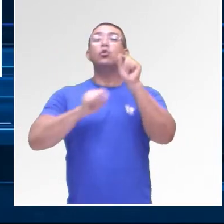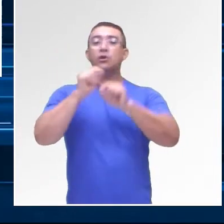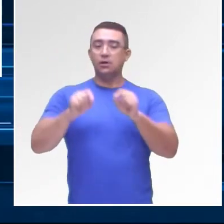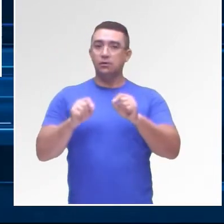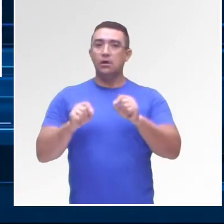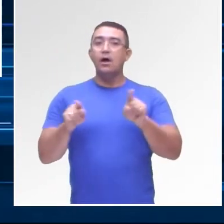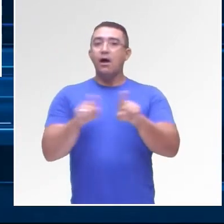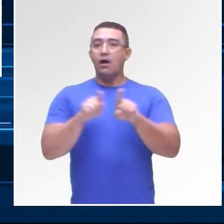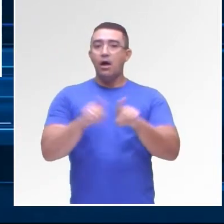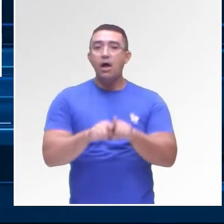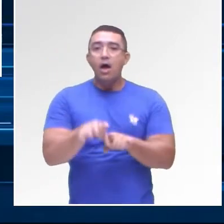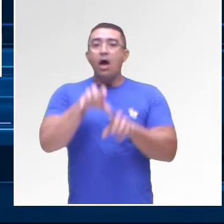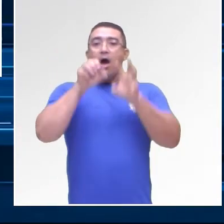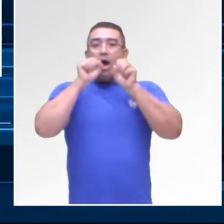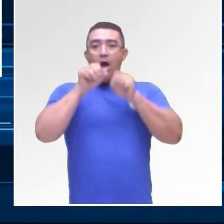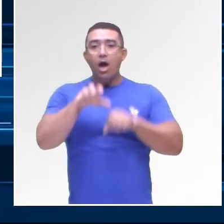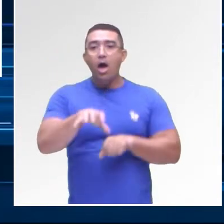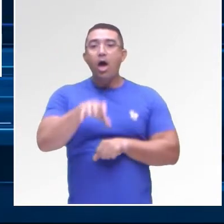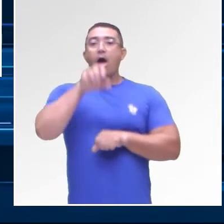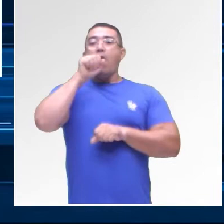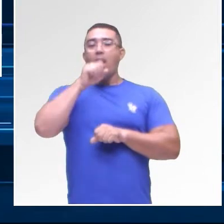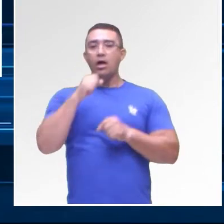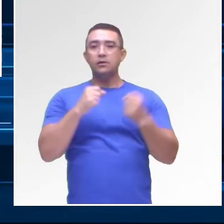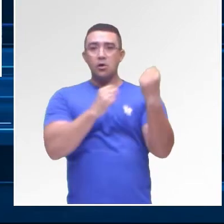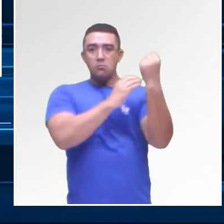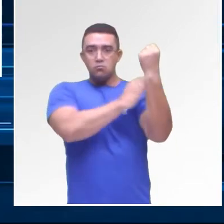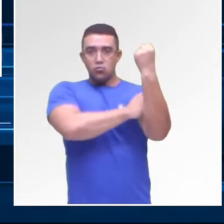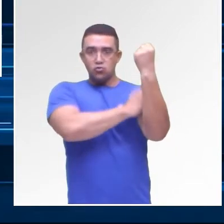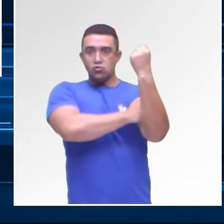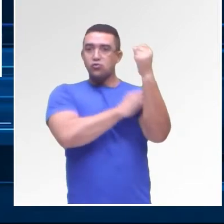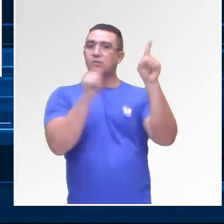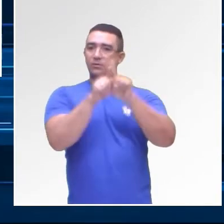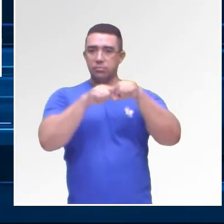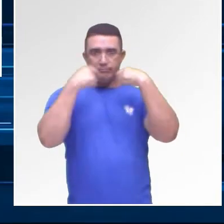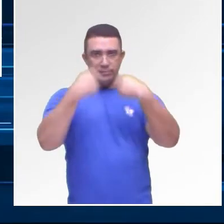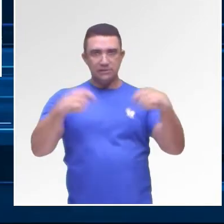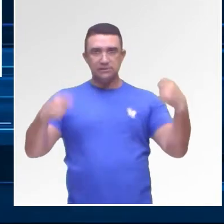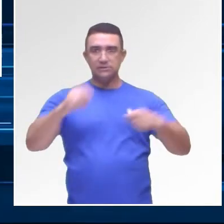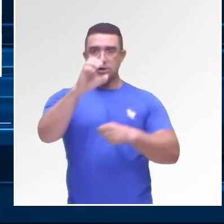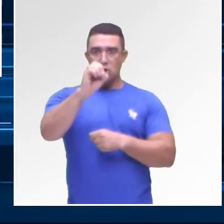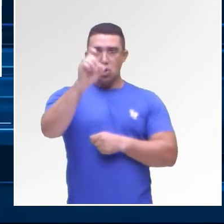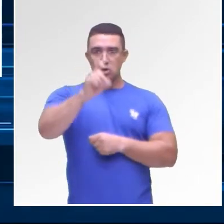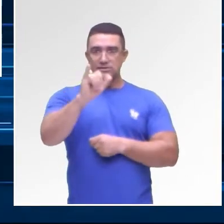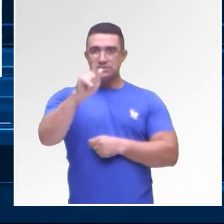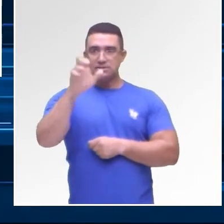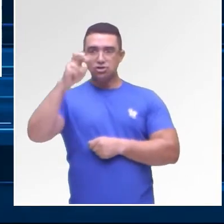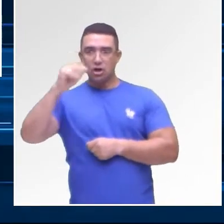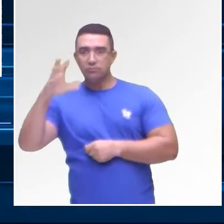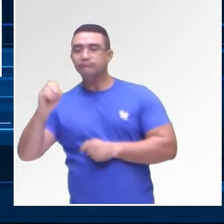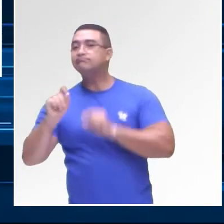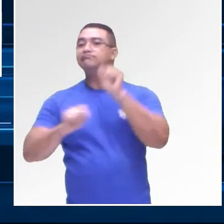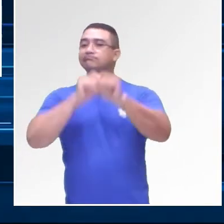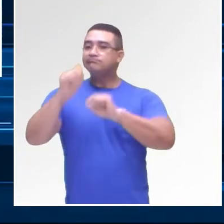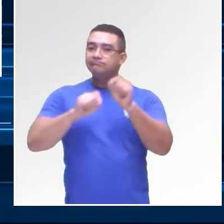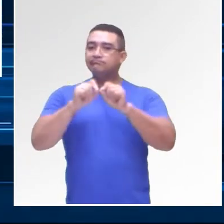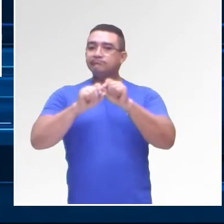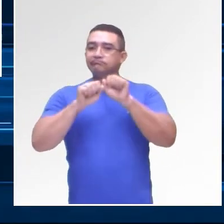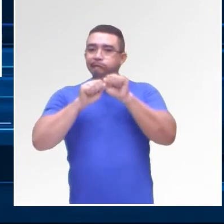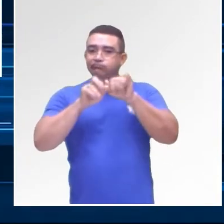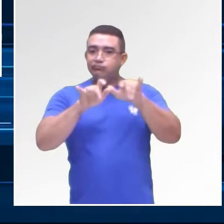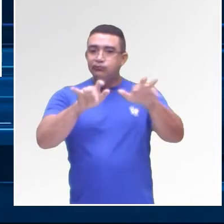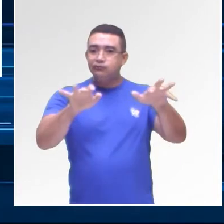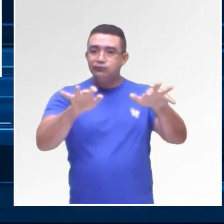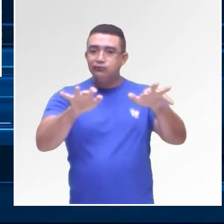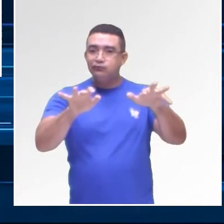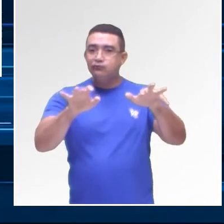da frequência respiratória, pois os músculos necessitam de mais oxigênio. Para levar esse oxigênio aos músculos, o coração bate